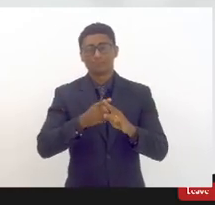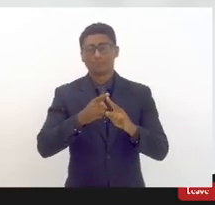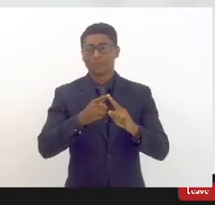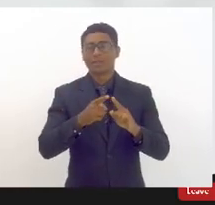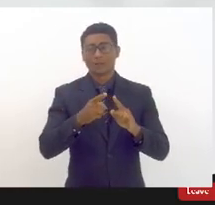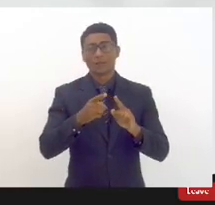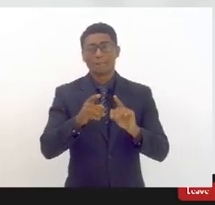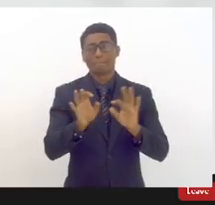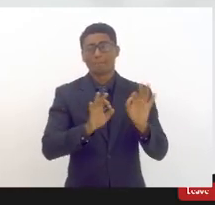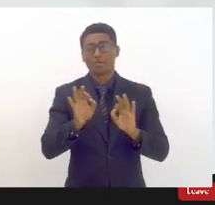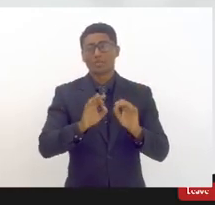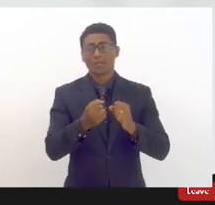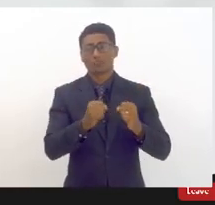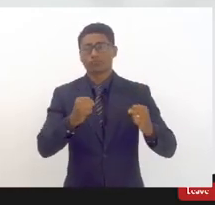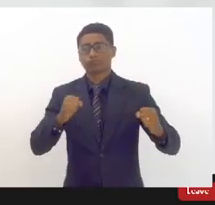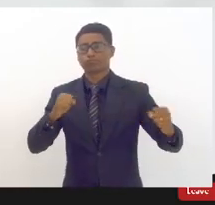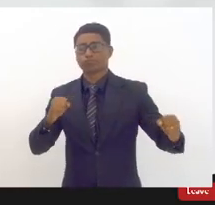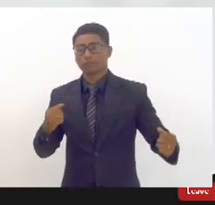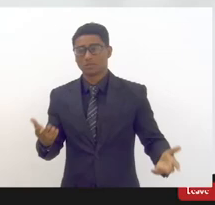esse.